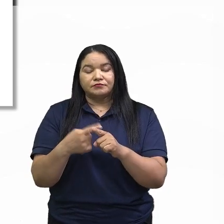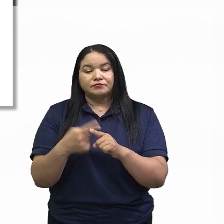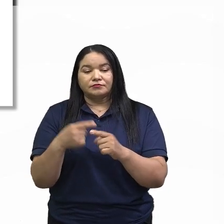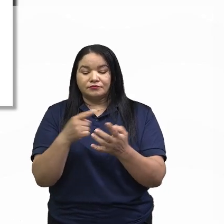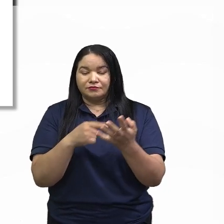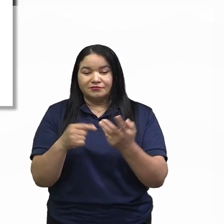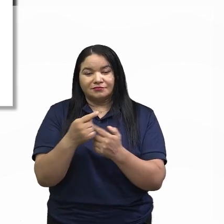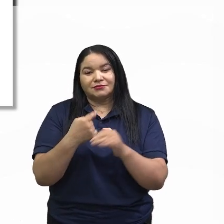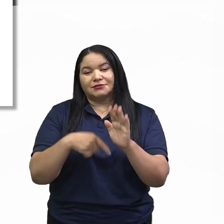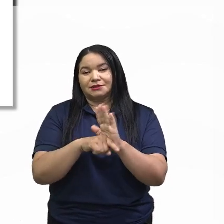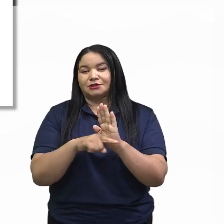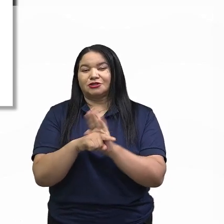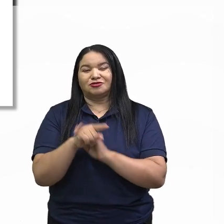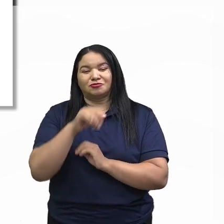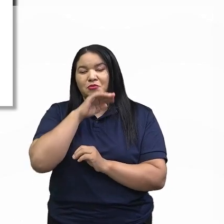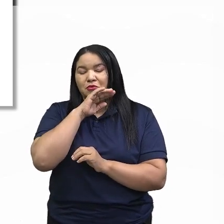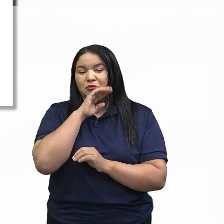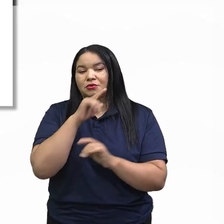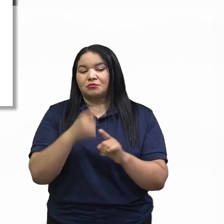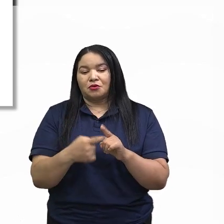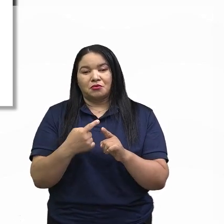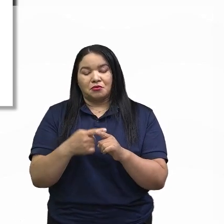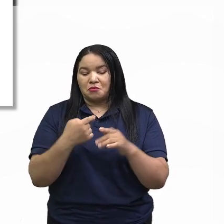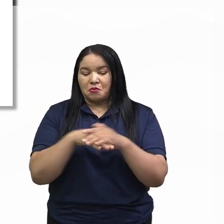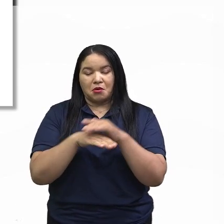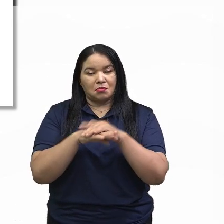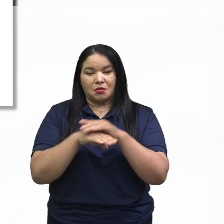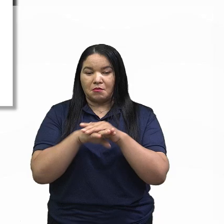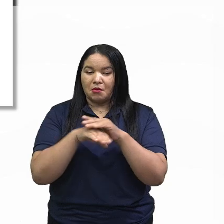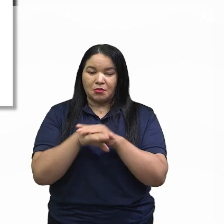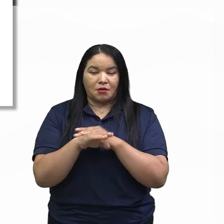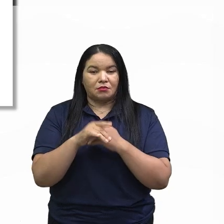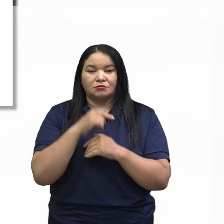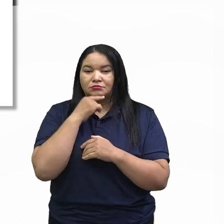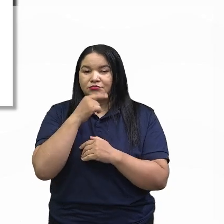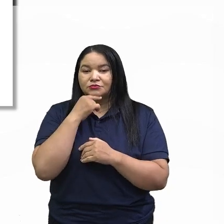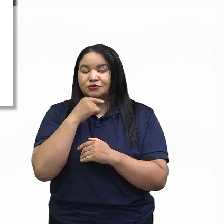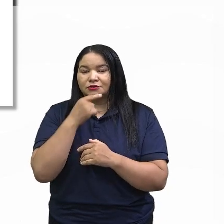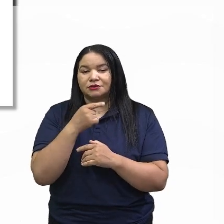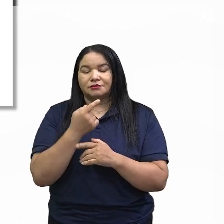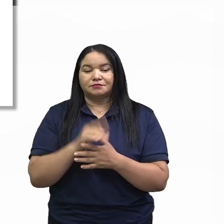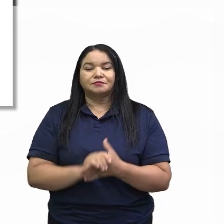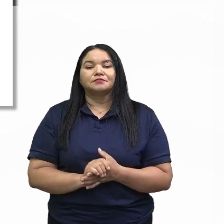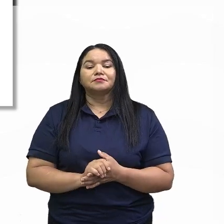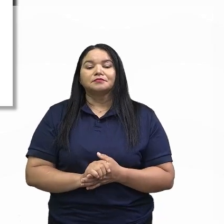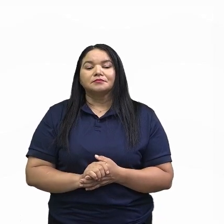desvantagem da utilização dessa fonte, né, energética.